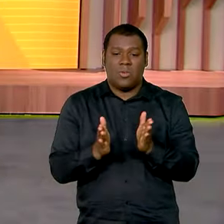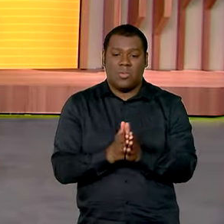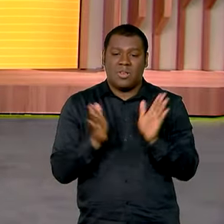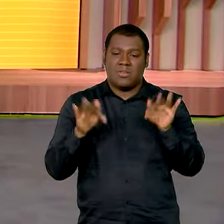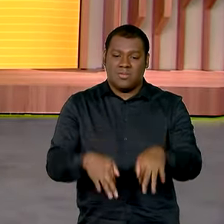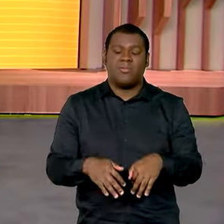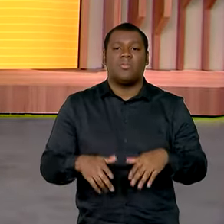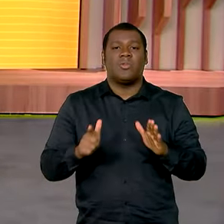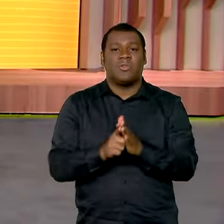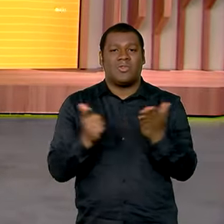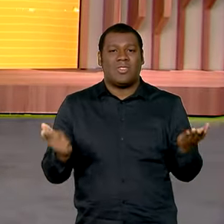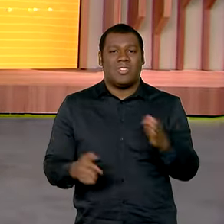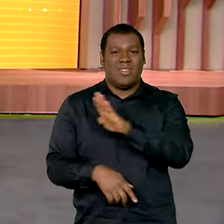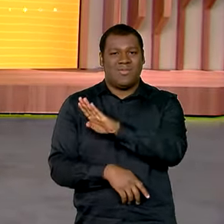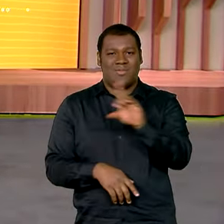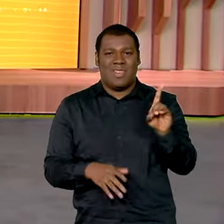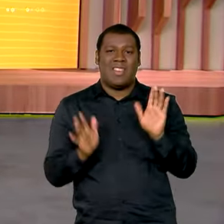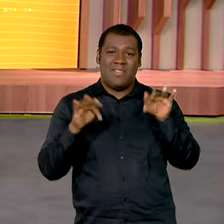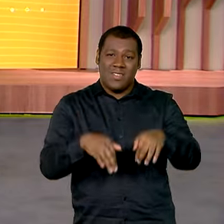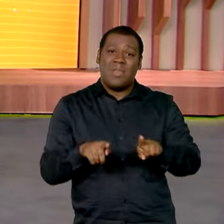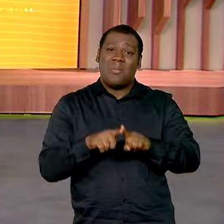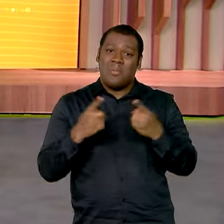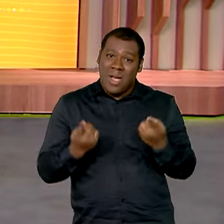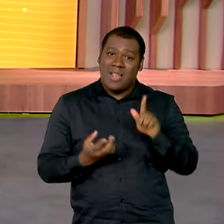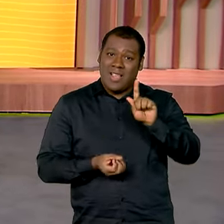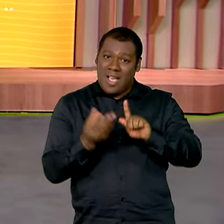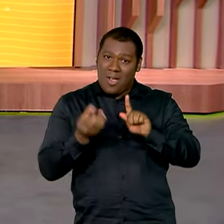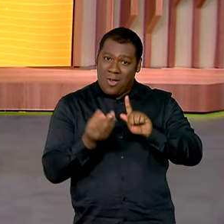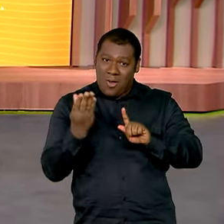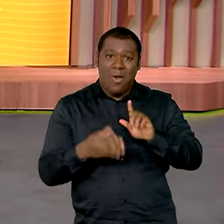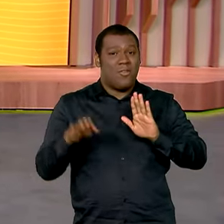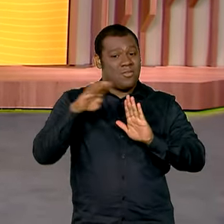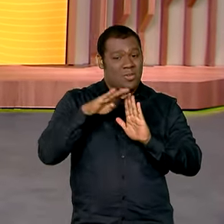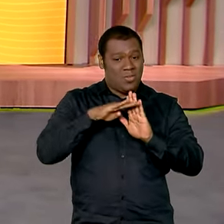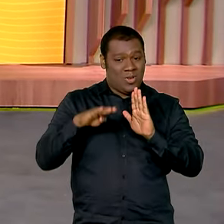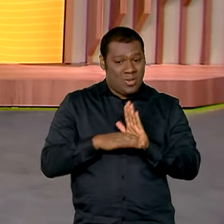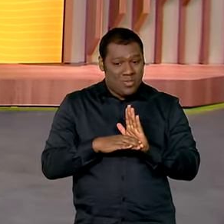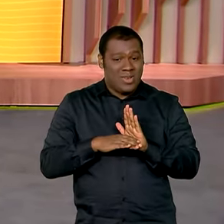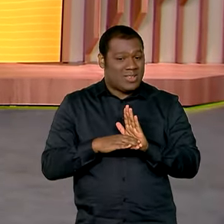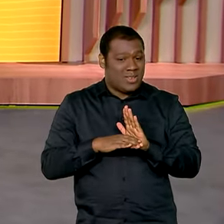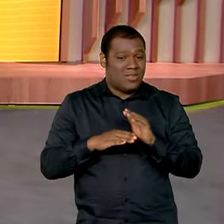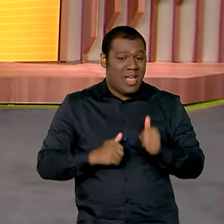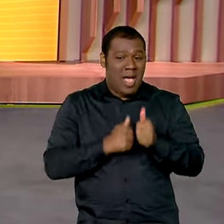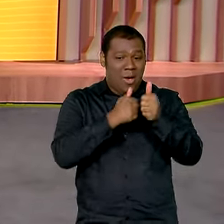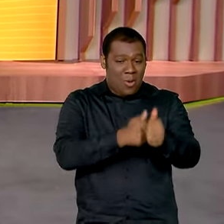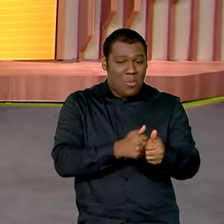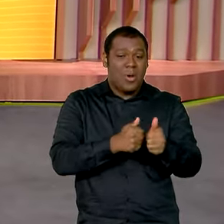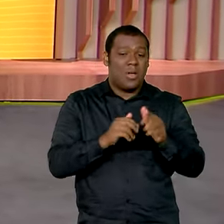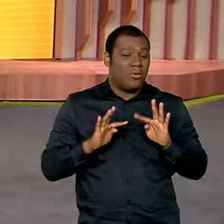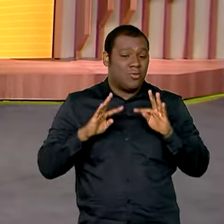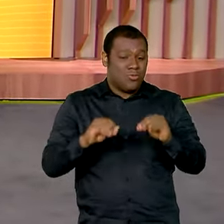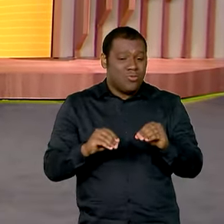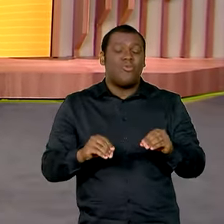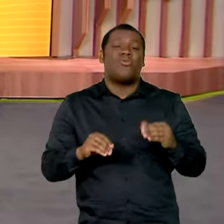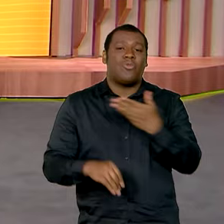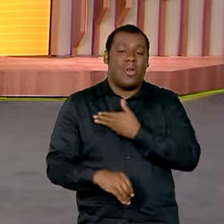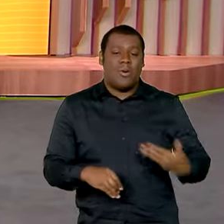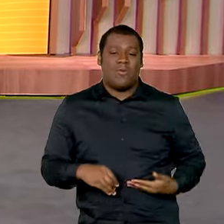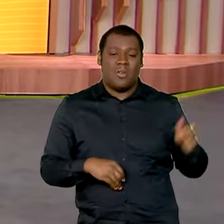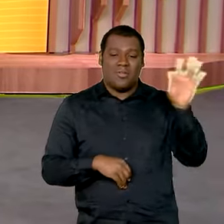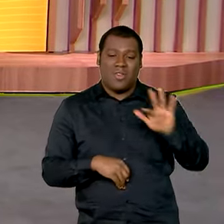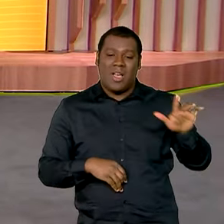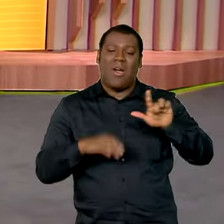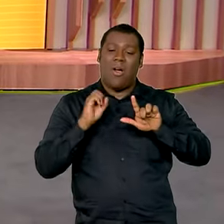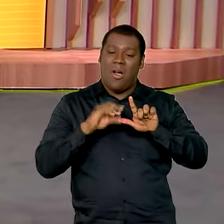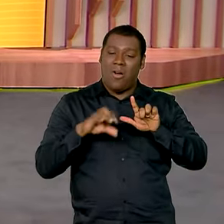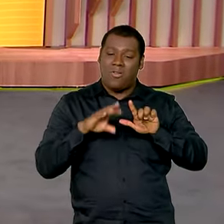em Dia fica por aqui mas o canal GOV segue com a programação acompanhando todas as ações do governo federal com eventos ao